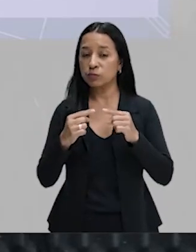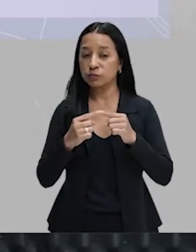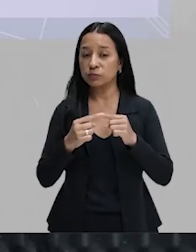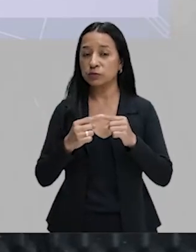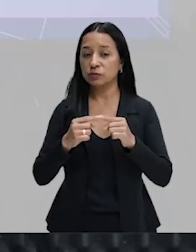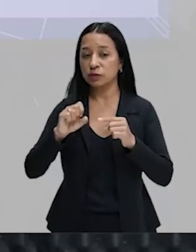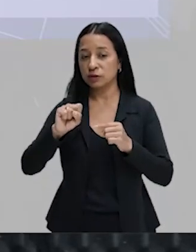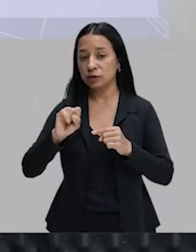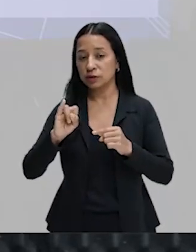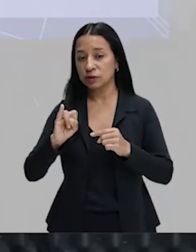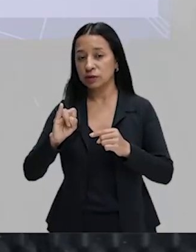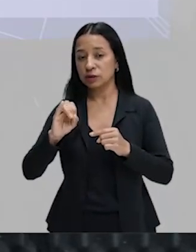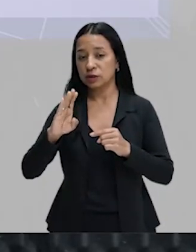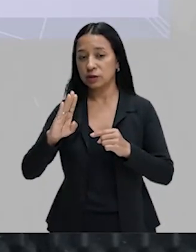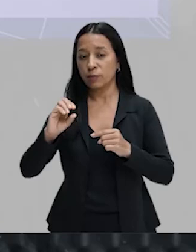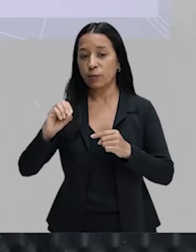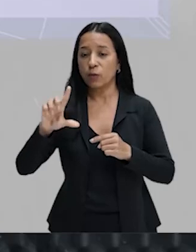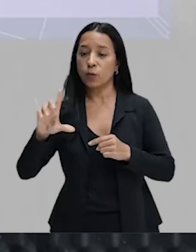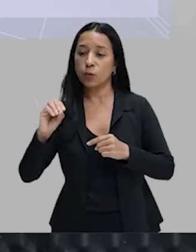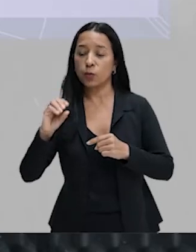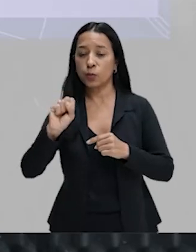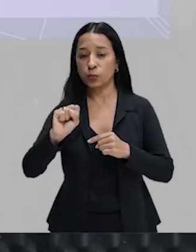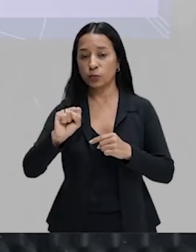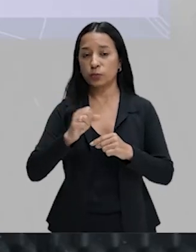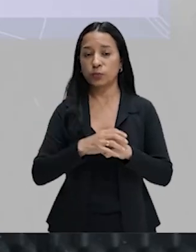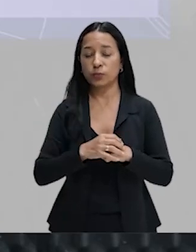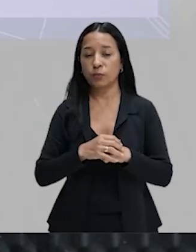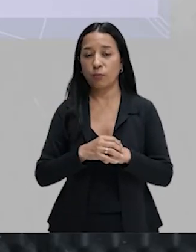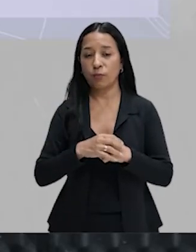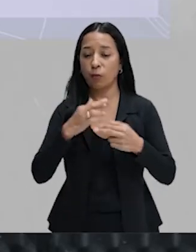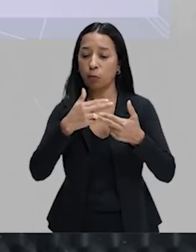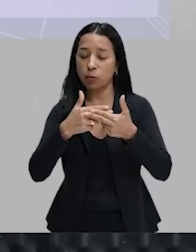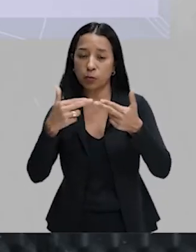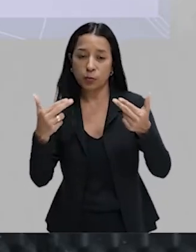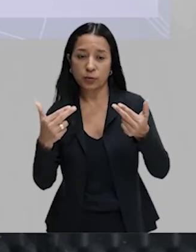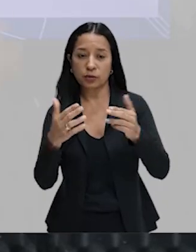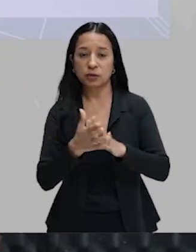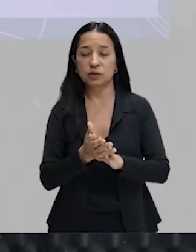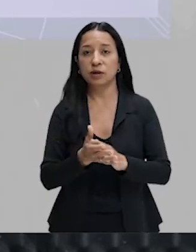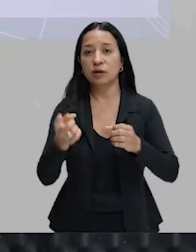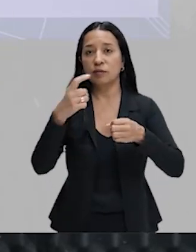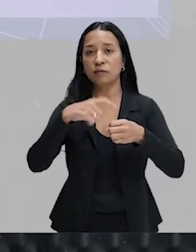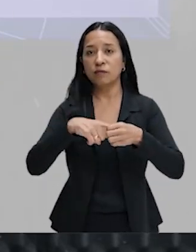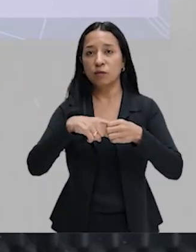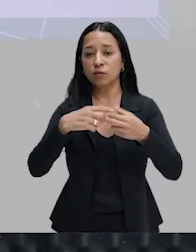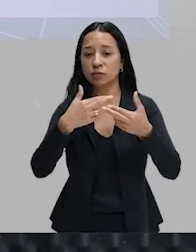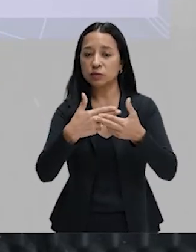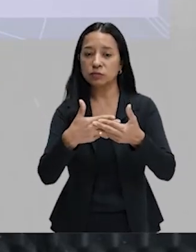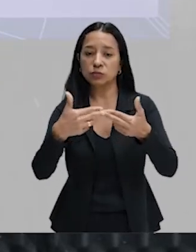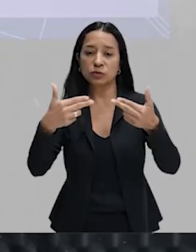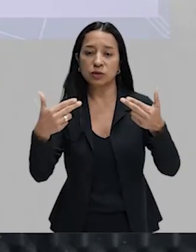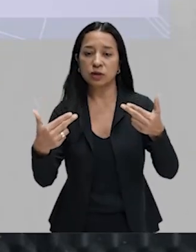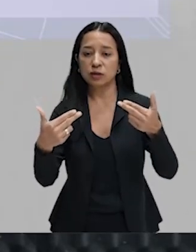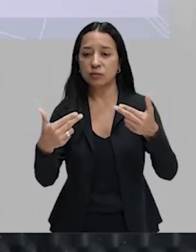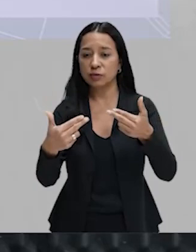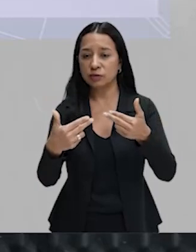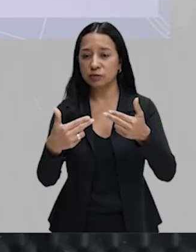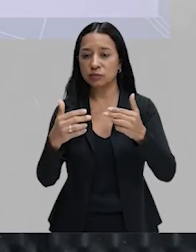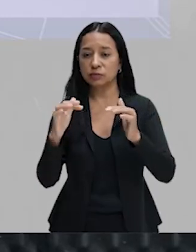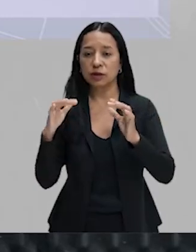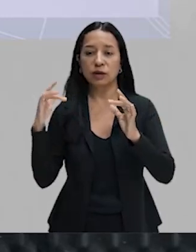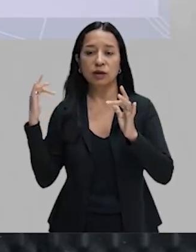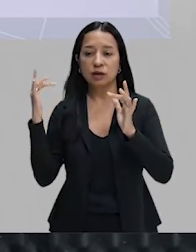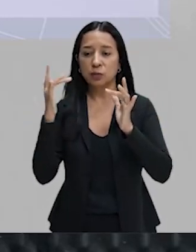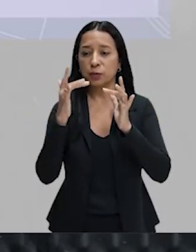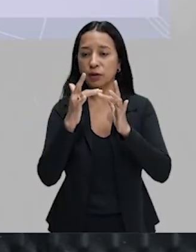a simbologia nas coisas. Retomada de elementos de tradição clássica. Então, culto ao